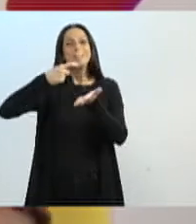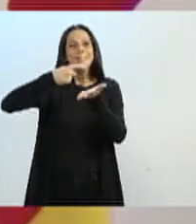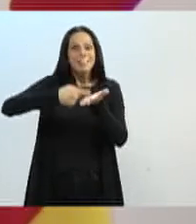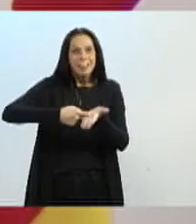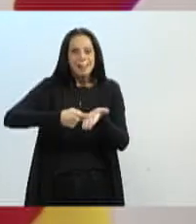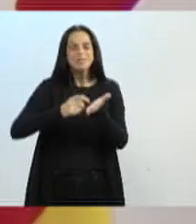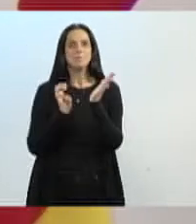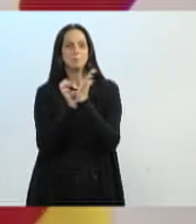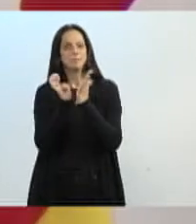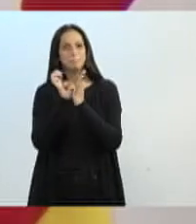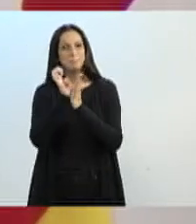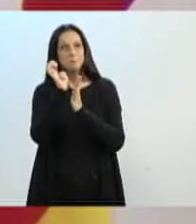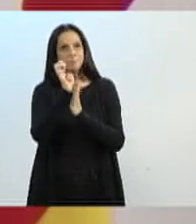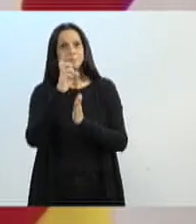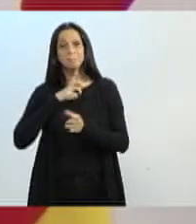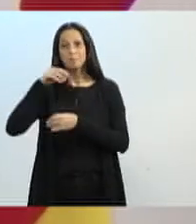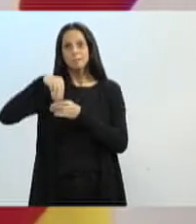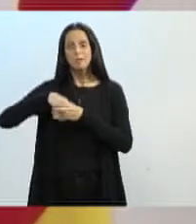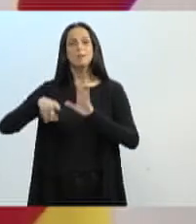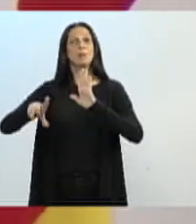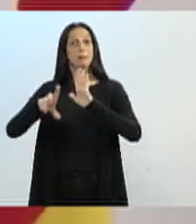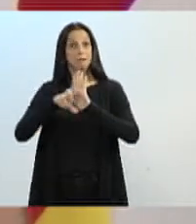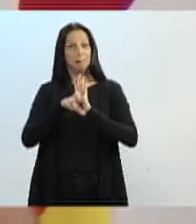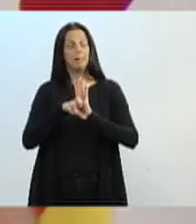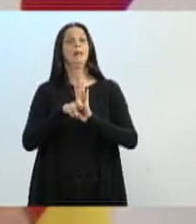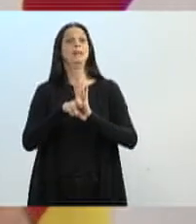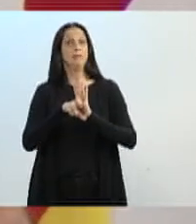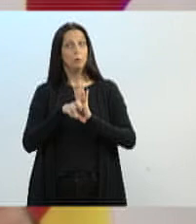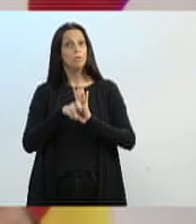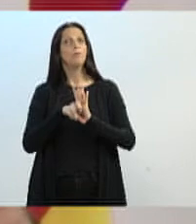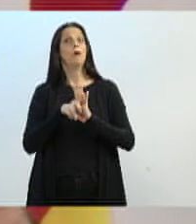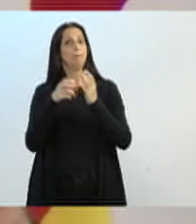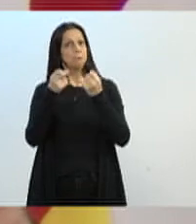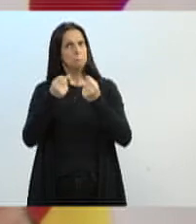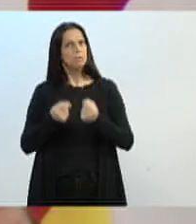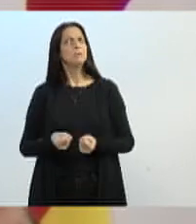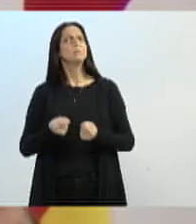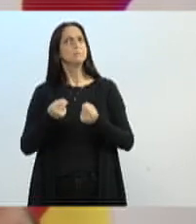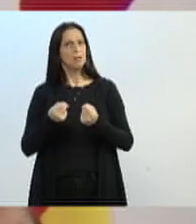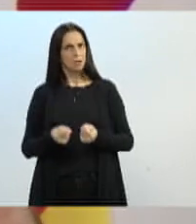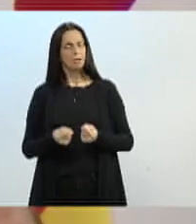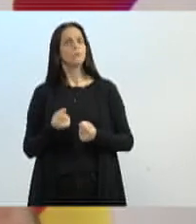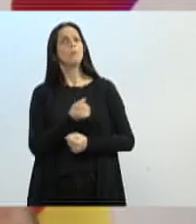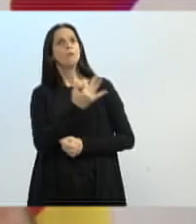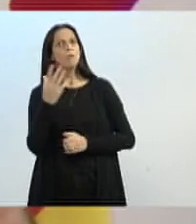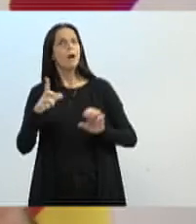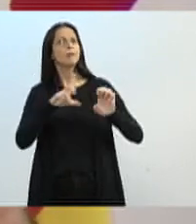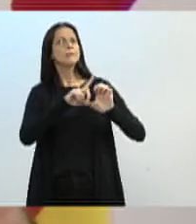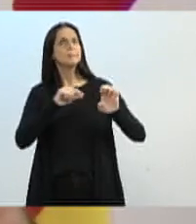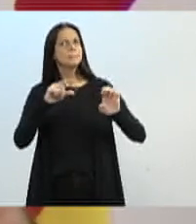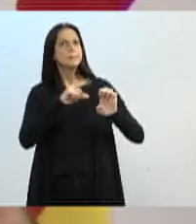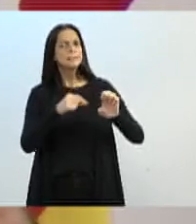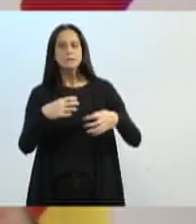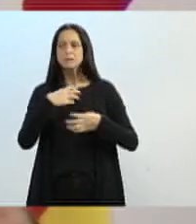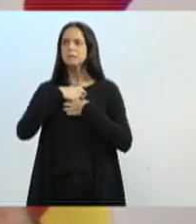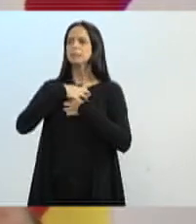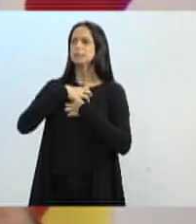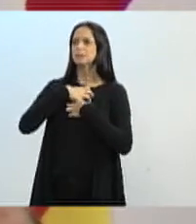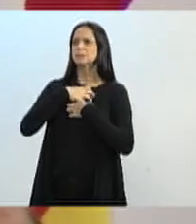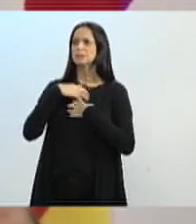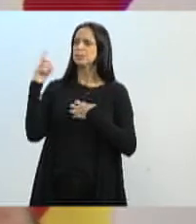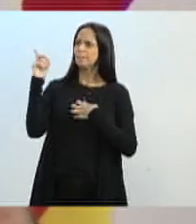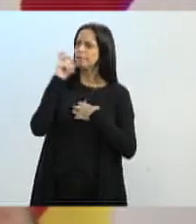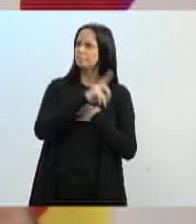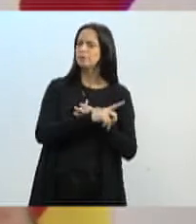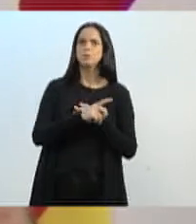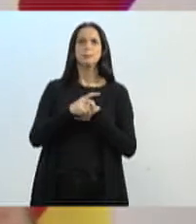previstas em lei como esta pesam na conta dos empreendedores e muitas vezes inviabilizam o